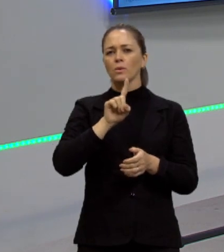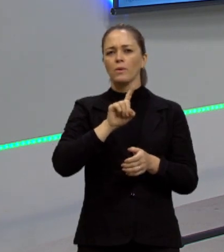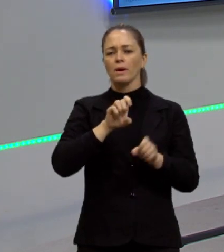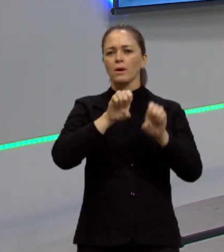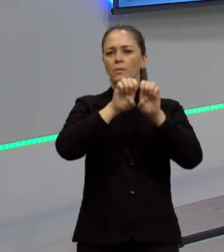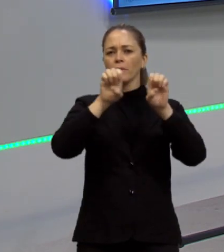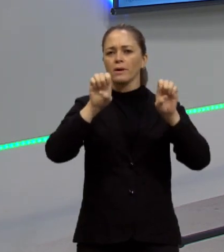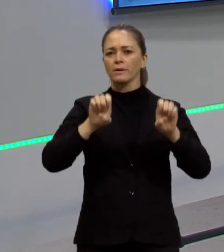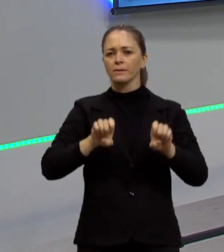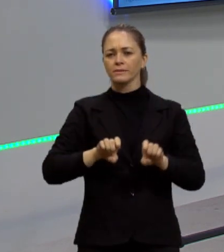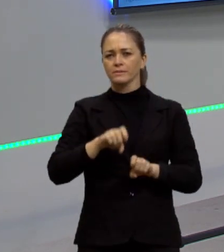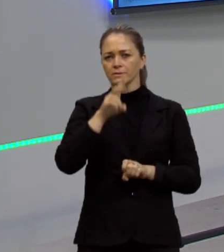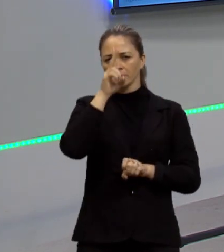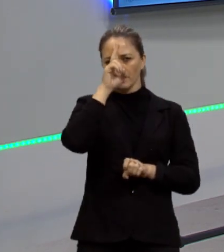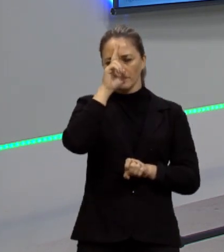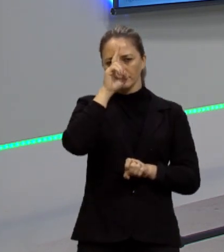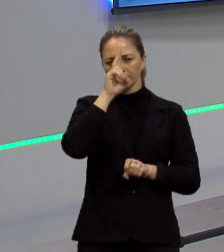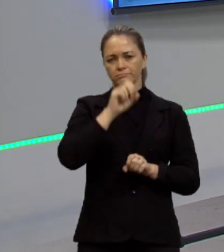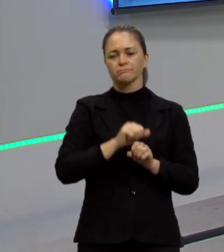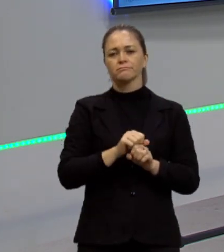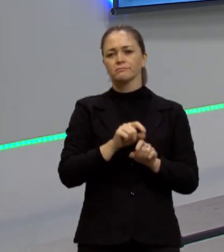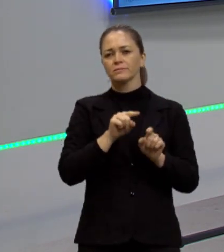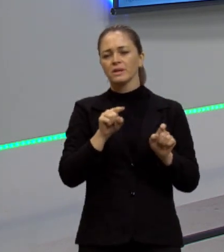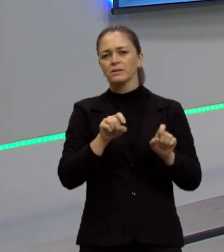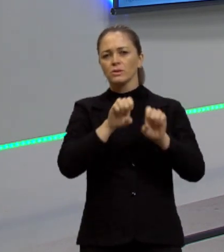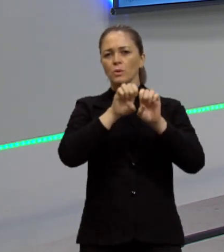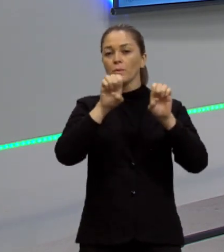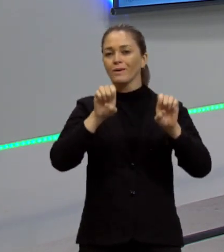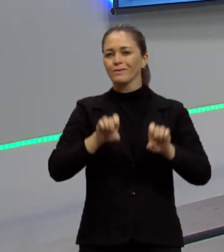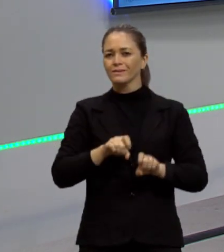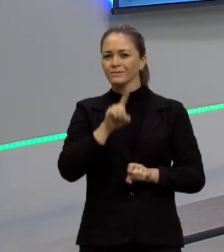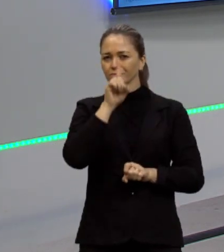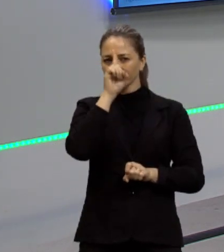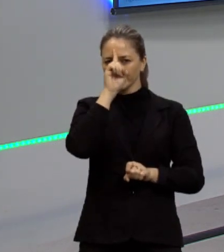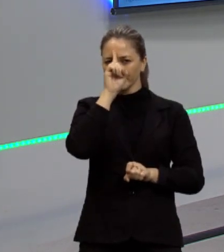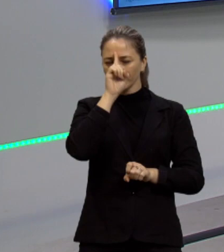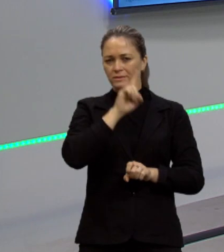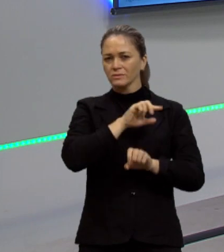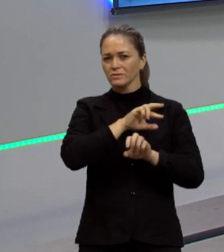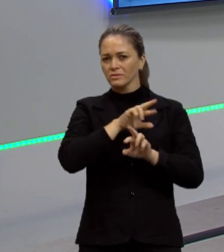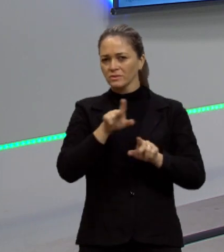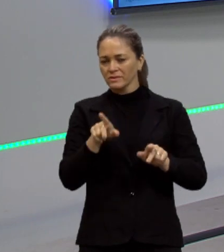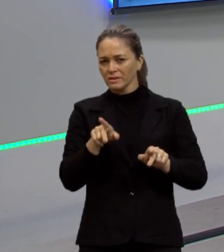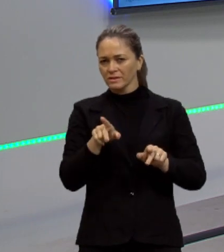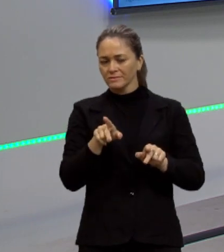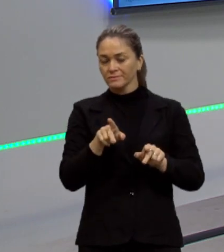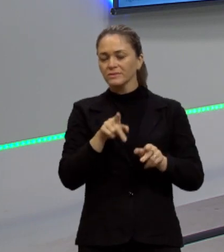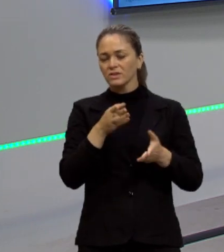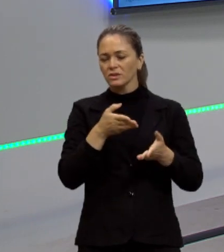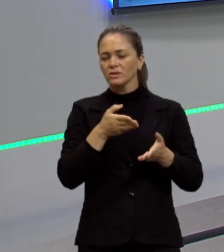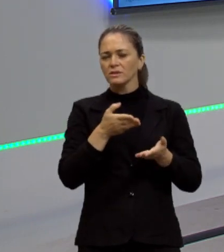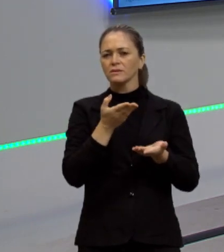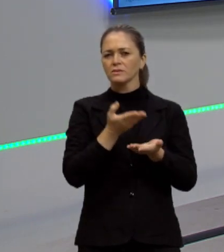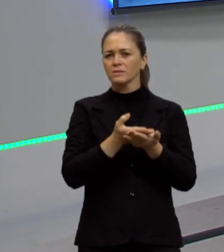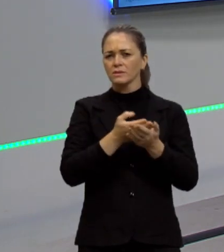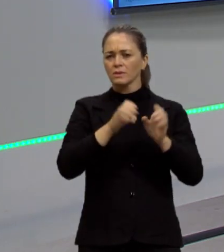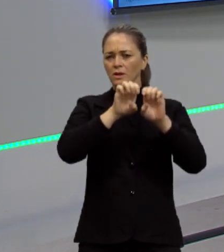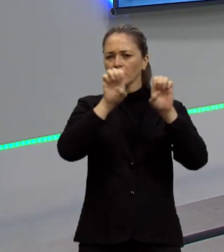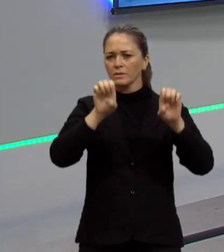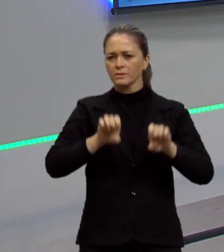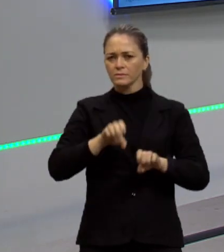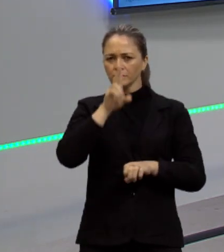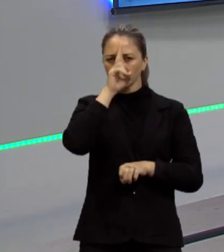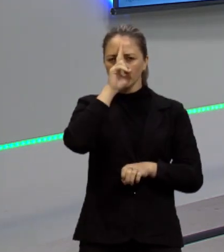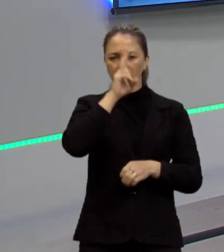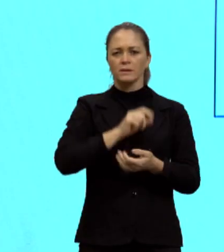do primeiro grau e não do segundo grau, que é o nosso objeto de estudo. Lembrando que